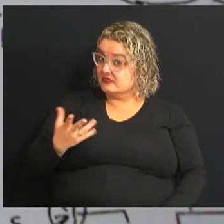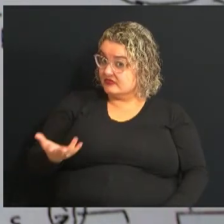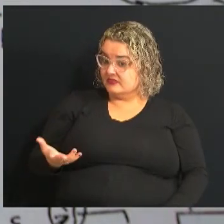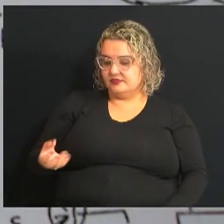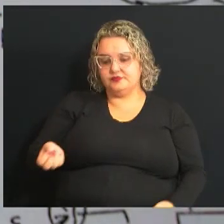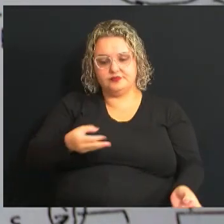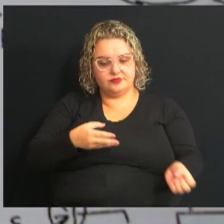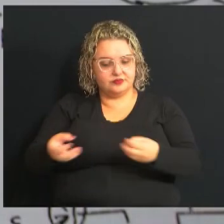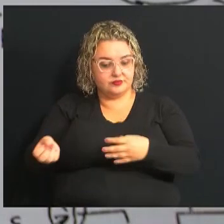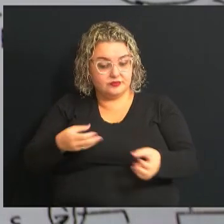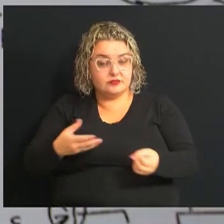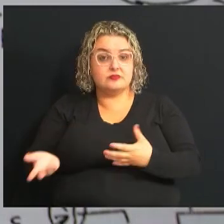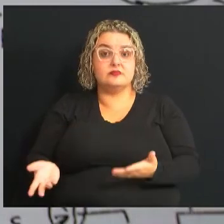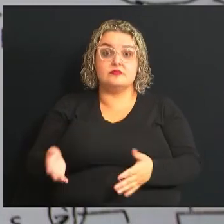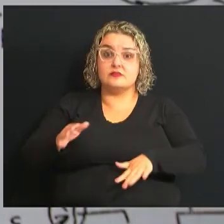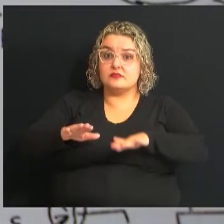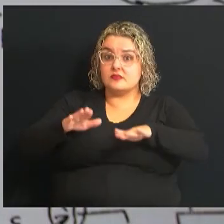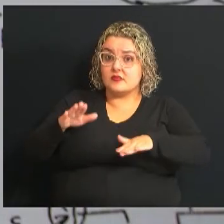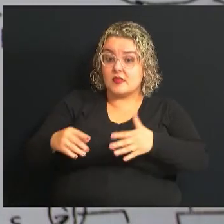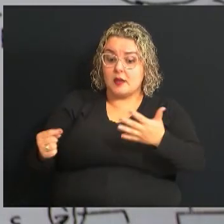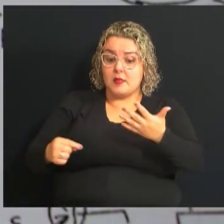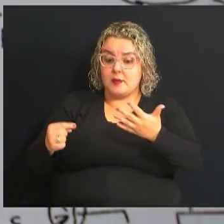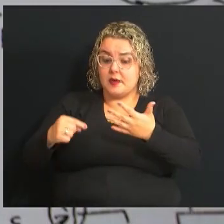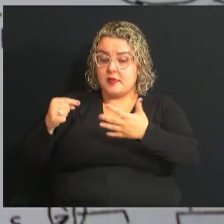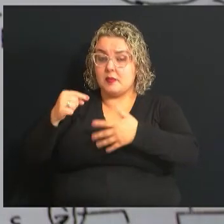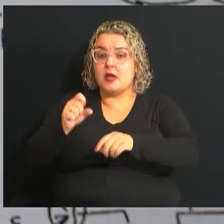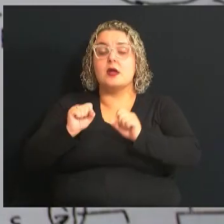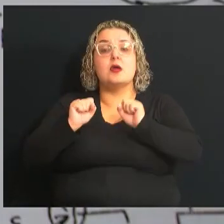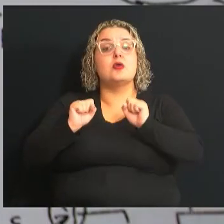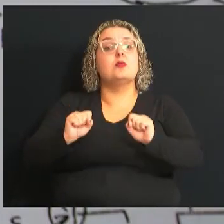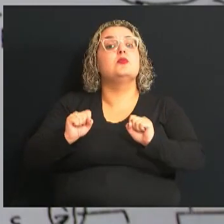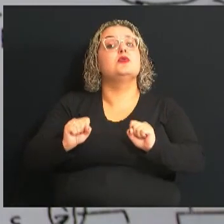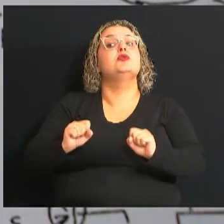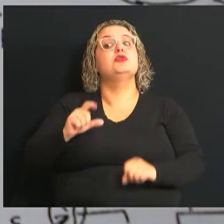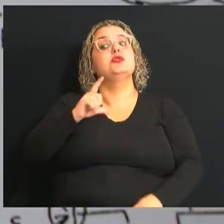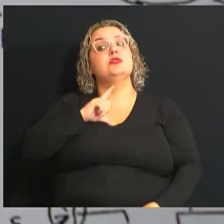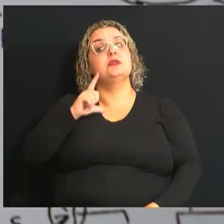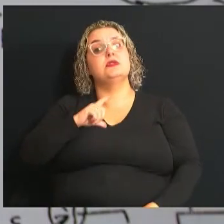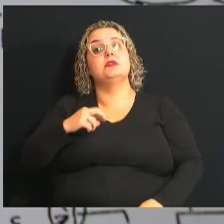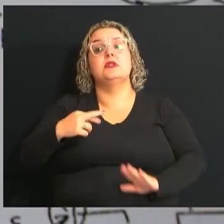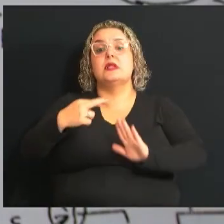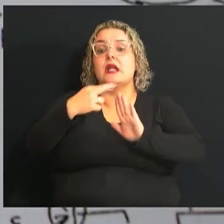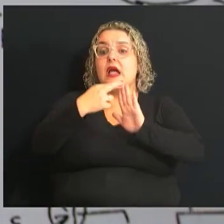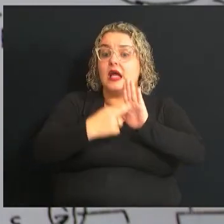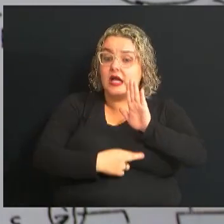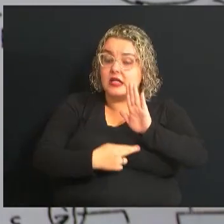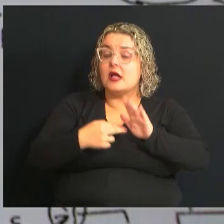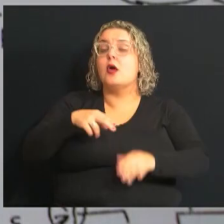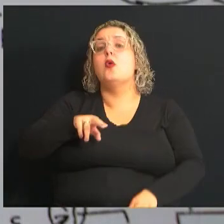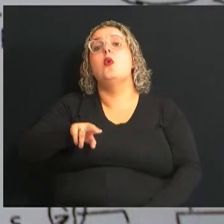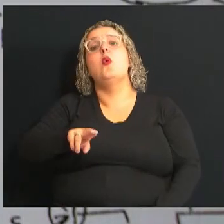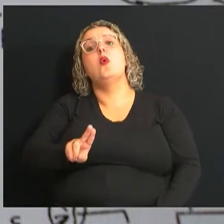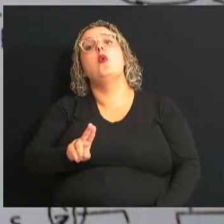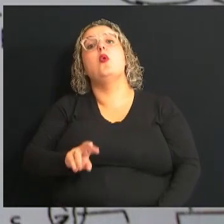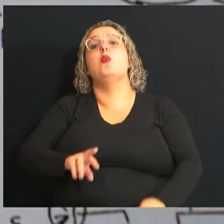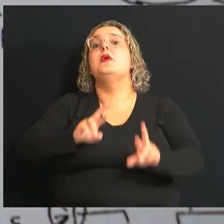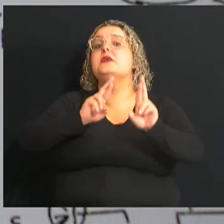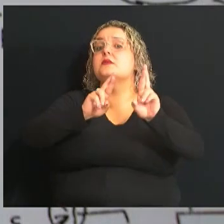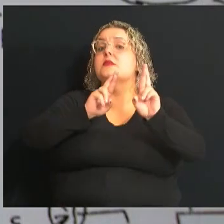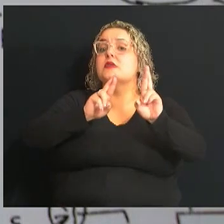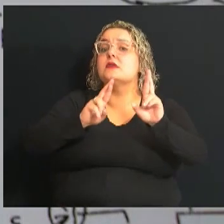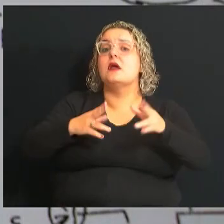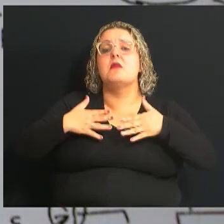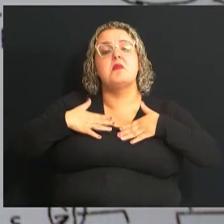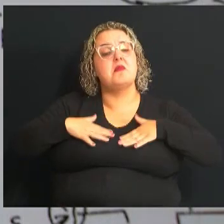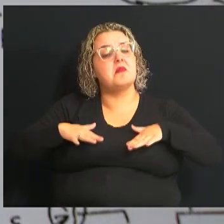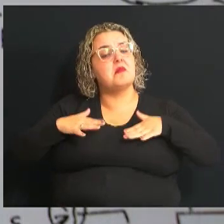atualizar, talvez, nas questões que poderiam cair na redação, ou a expectativa é que seja mais